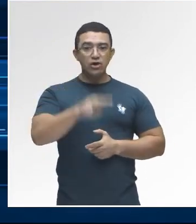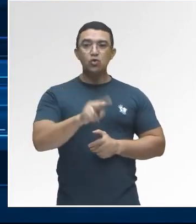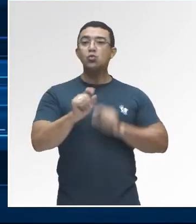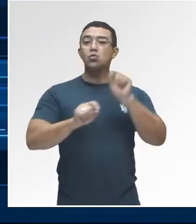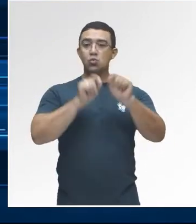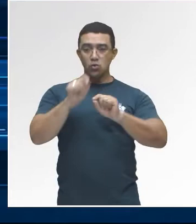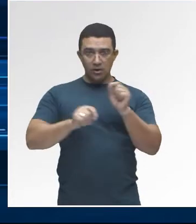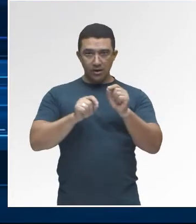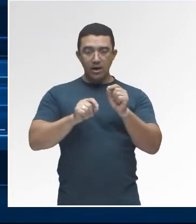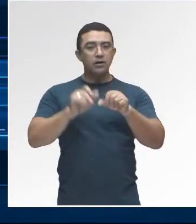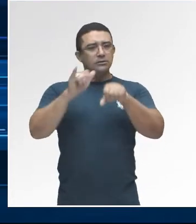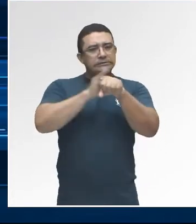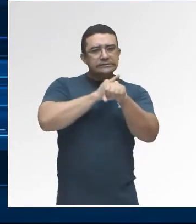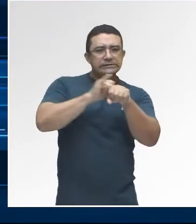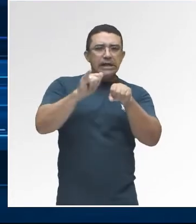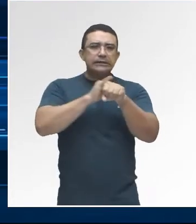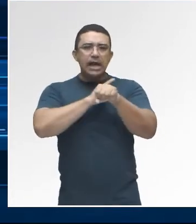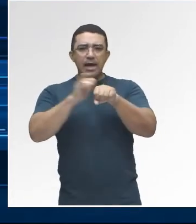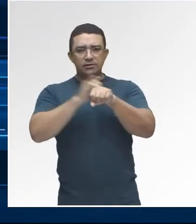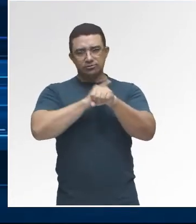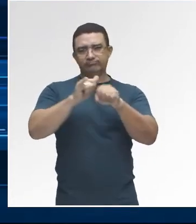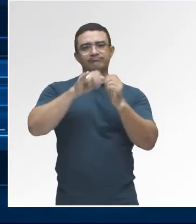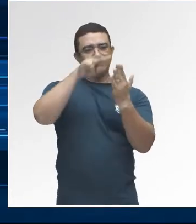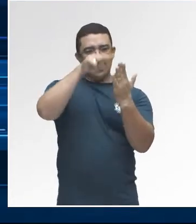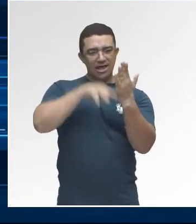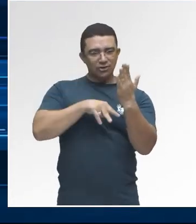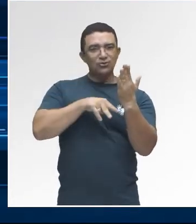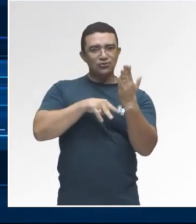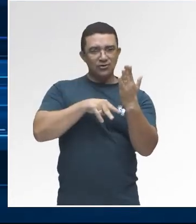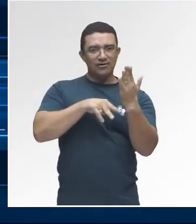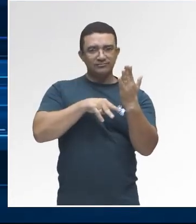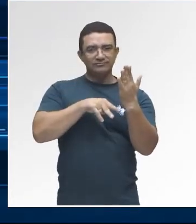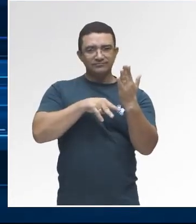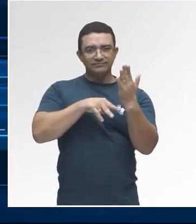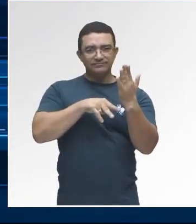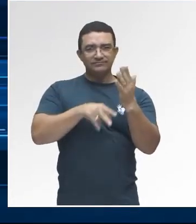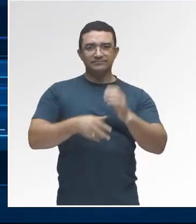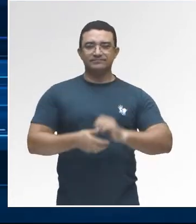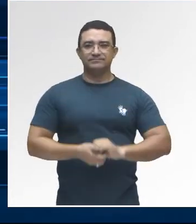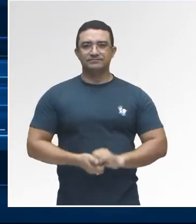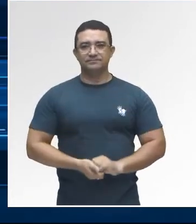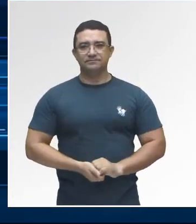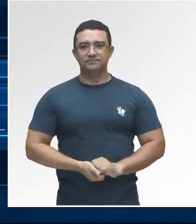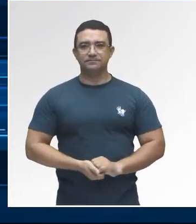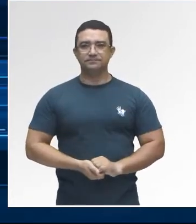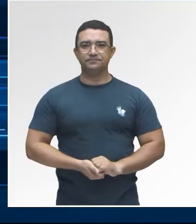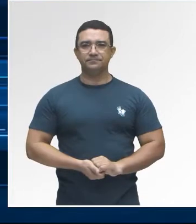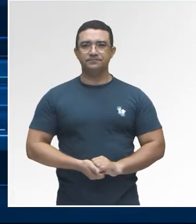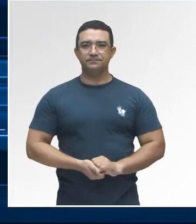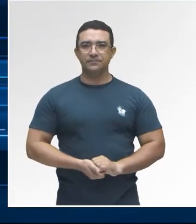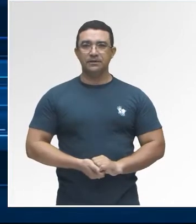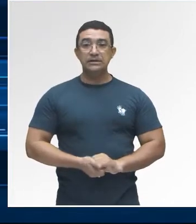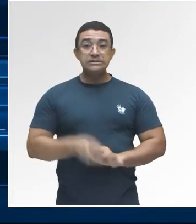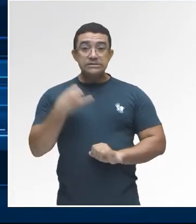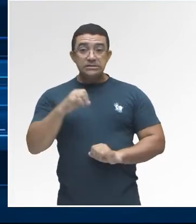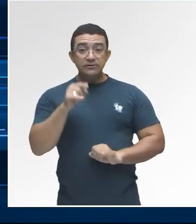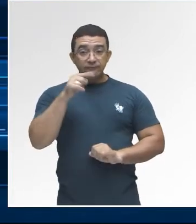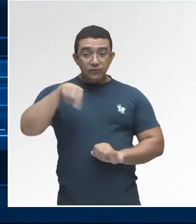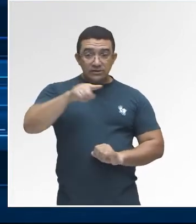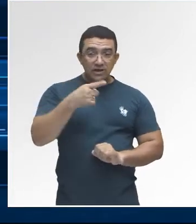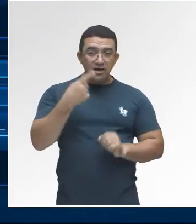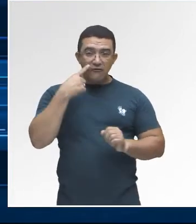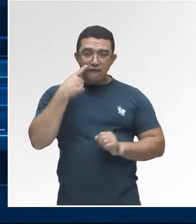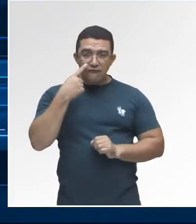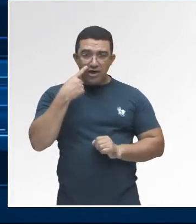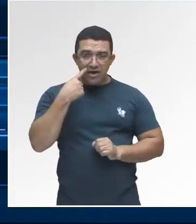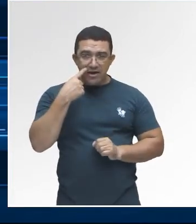de leitura, você realizou. Qual foi? Prediction, meus queridos. Isso mesmo. Então, quando você observa as imagens, observa